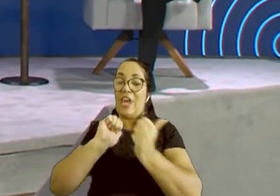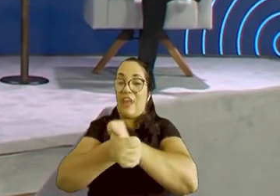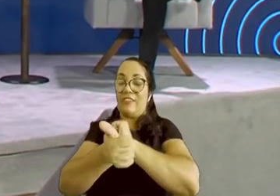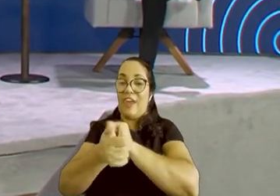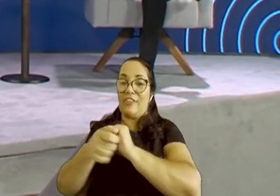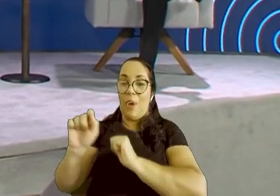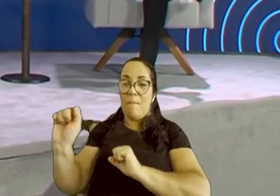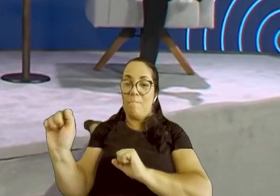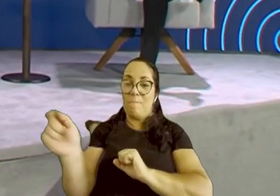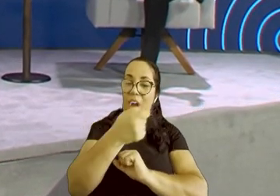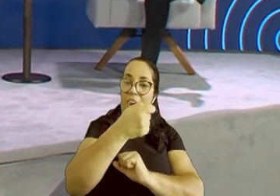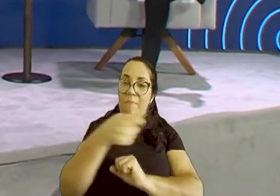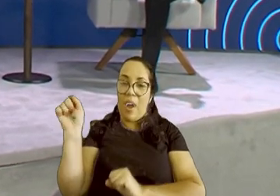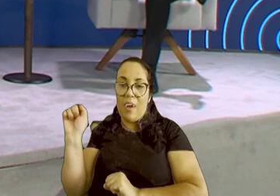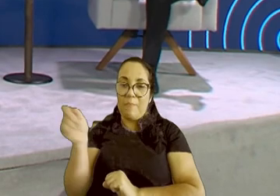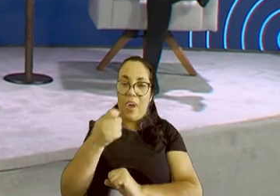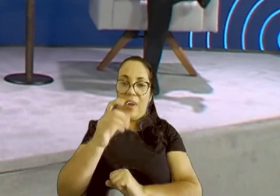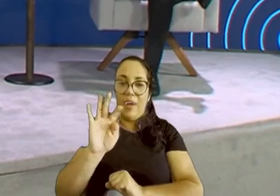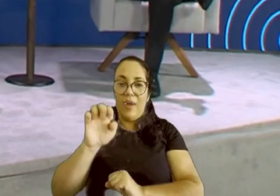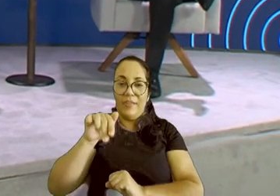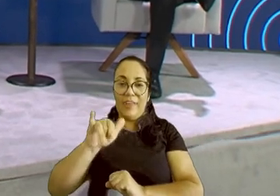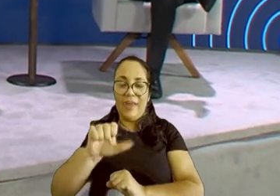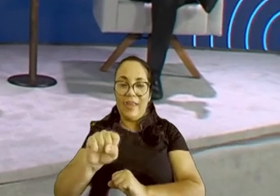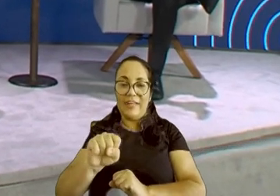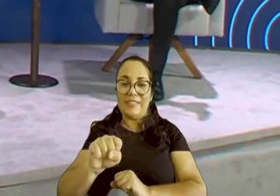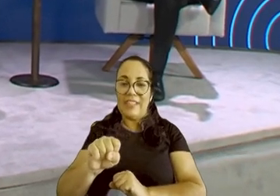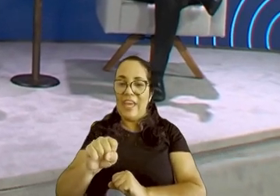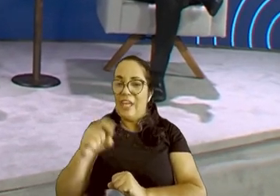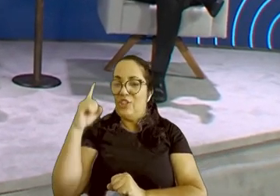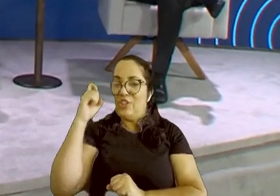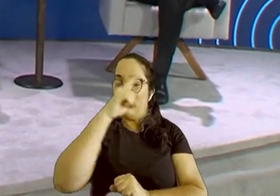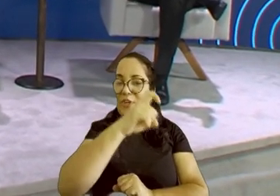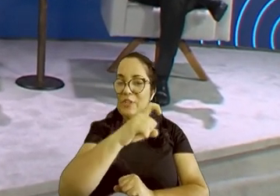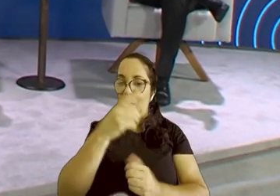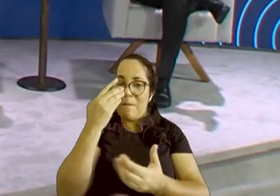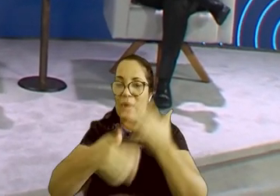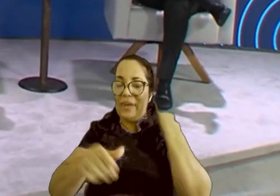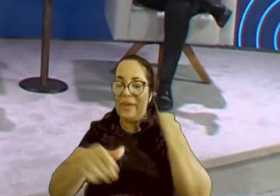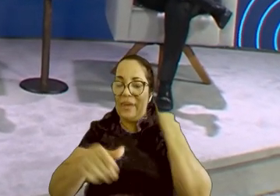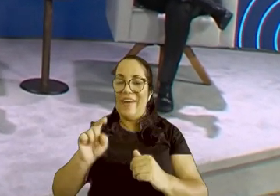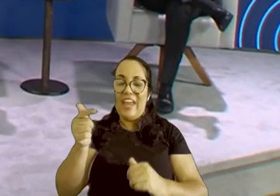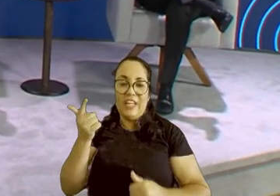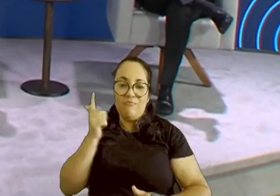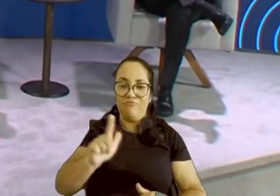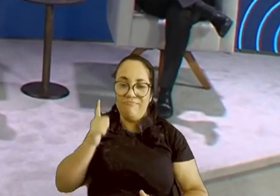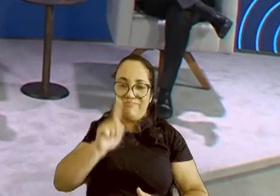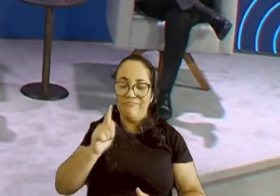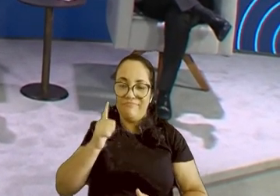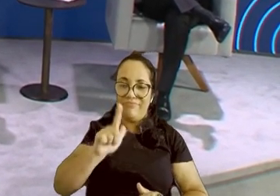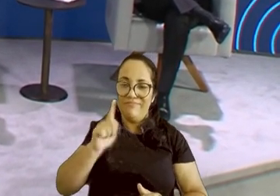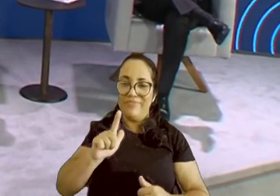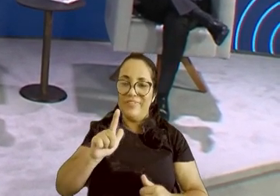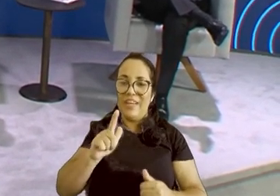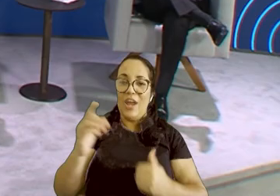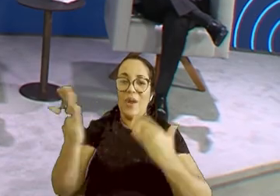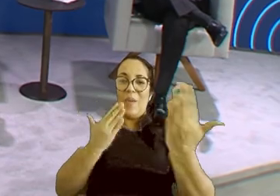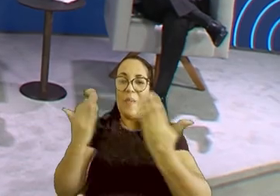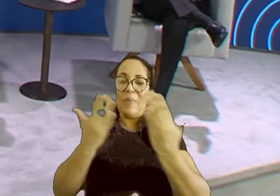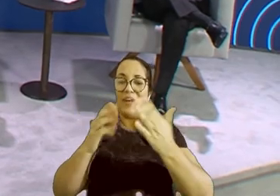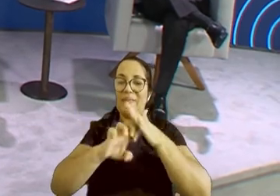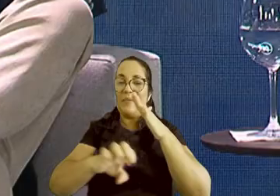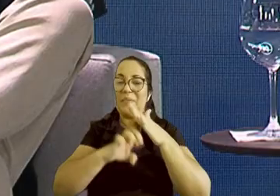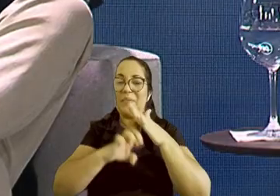do que perde Então acho que o empreendedor ele tem que ter essa capacidade de perder o ponto mas ganhar o campeonato no final das contas né como é que a gente faz isso